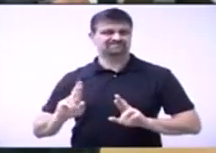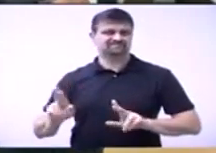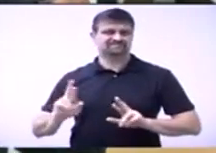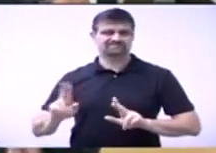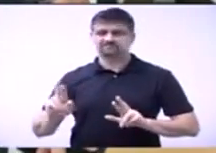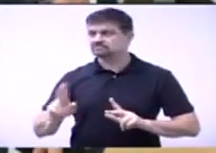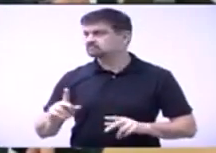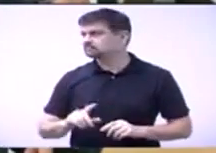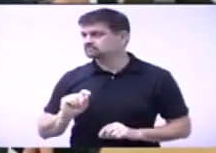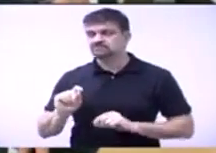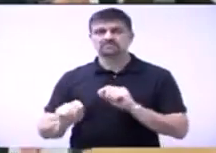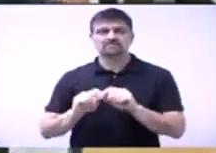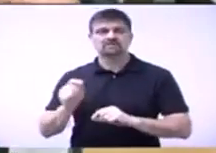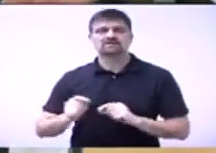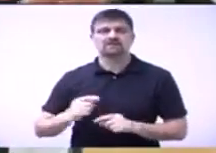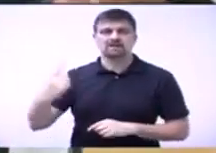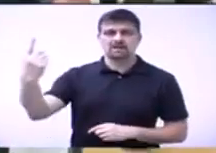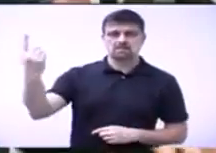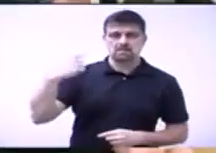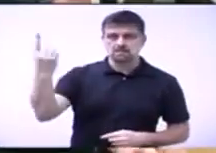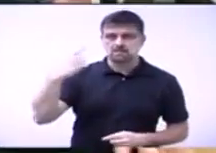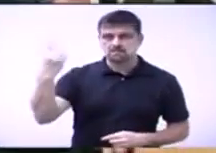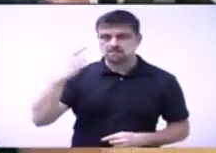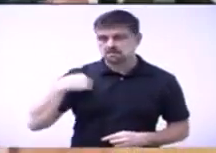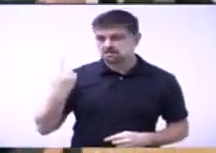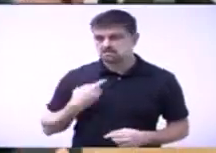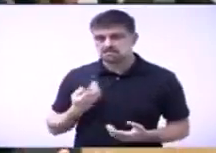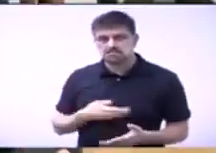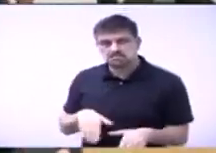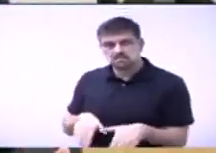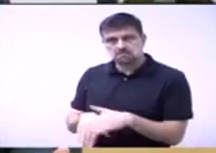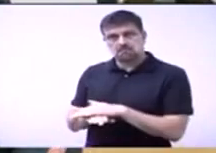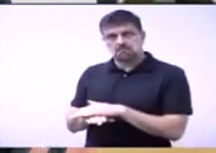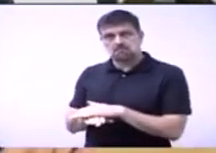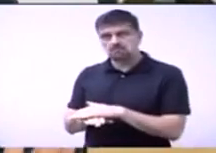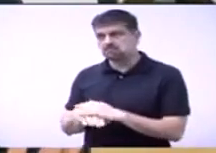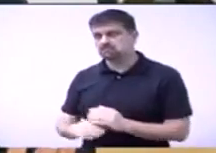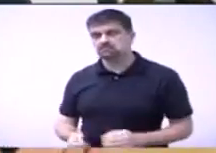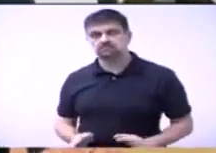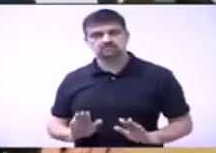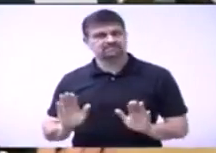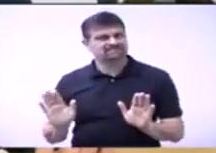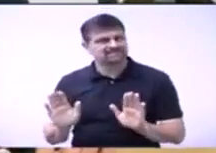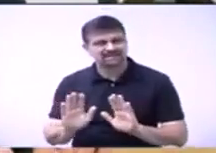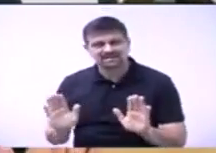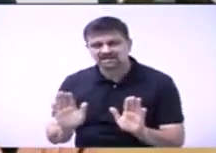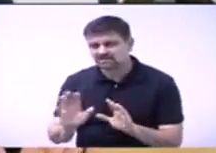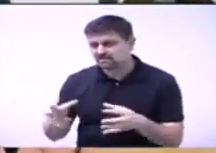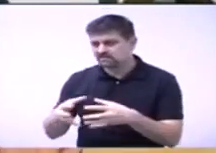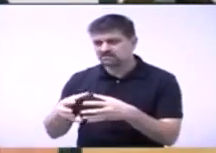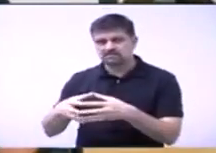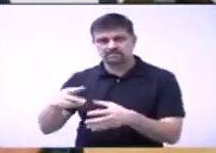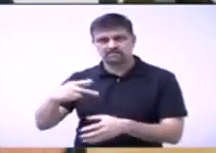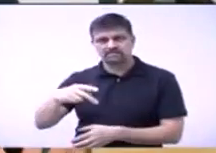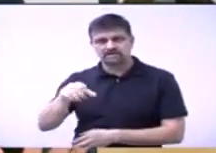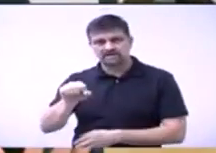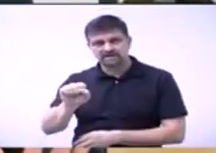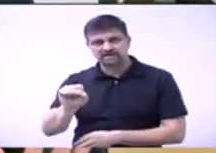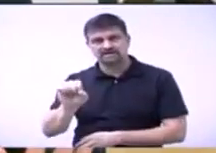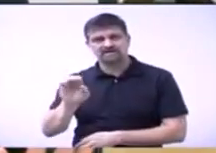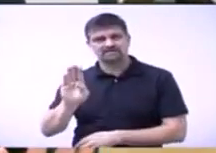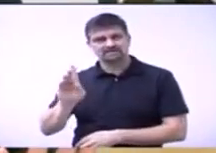que quer mandar, quer falar o que a gente tem que fazer aqui. Então, não tenho nada que falar do PSB. O PSB sempre me